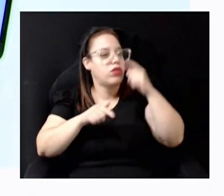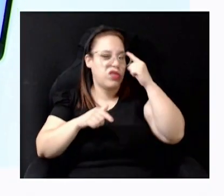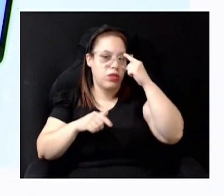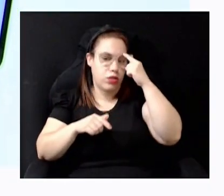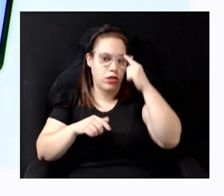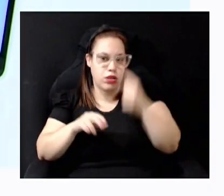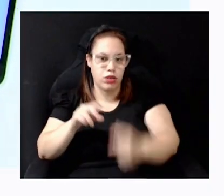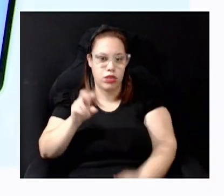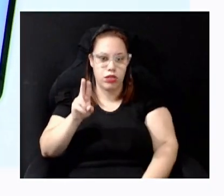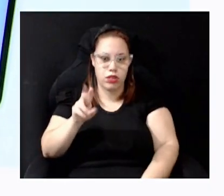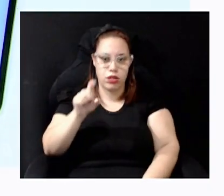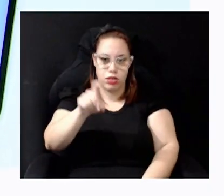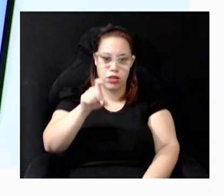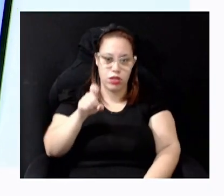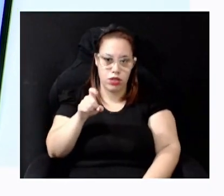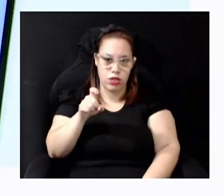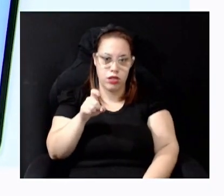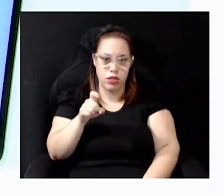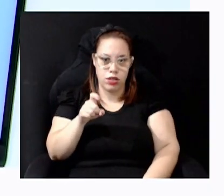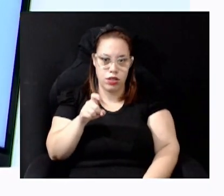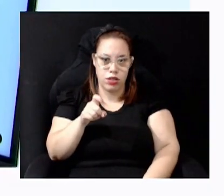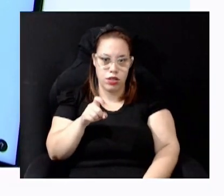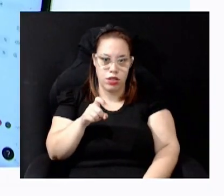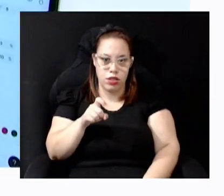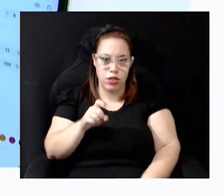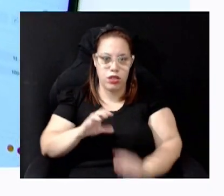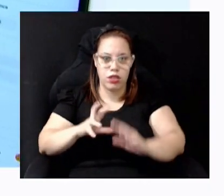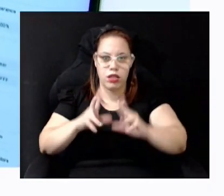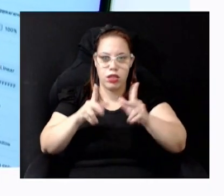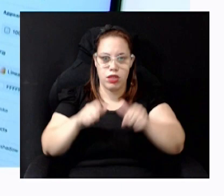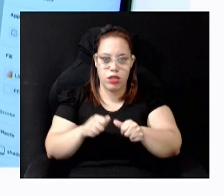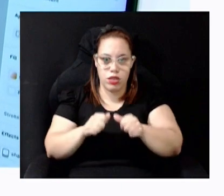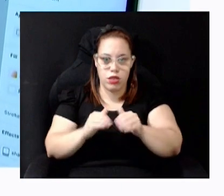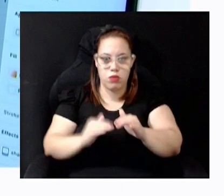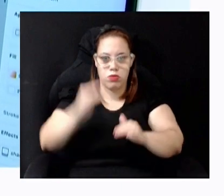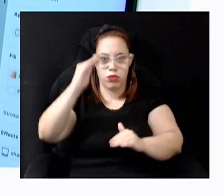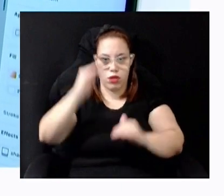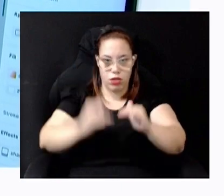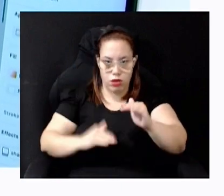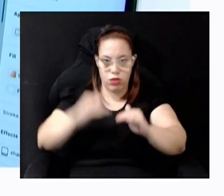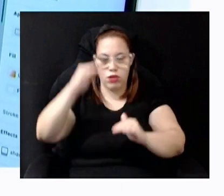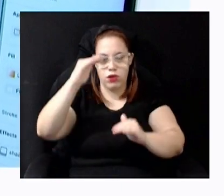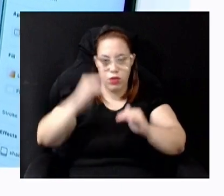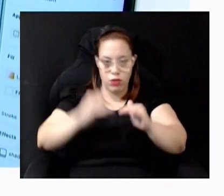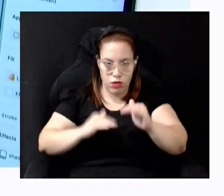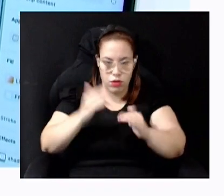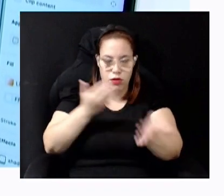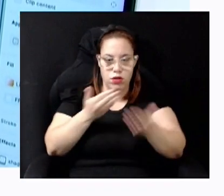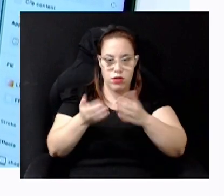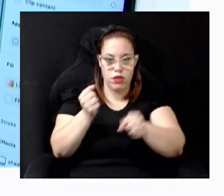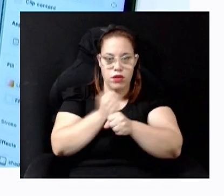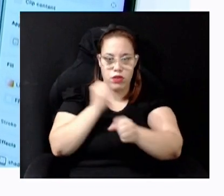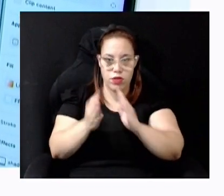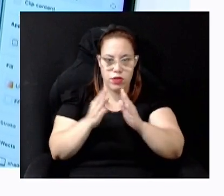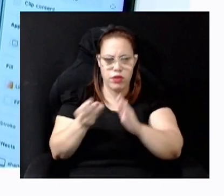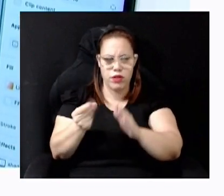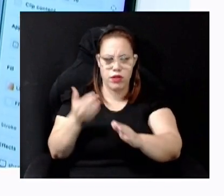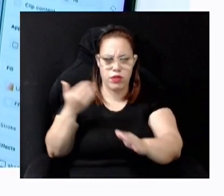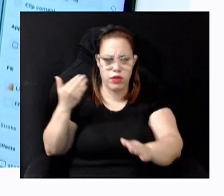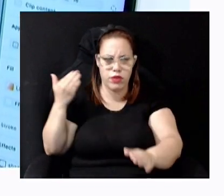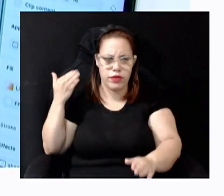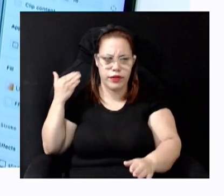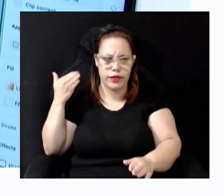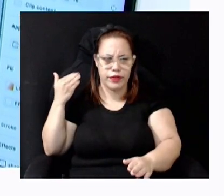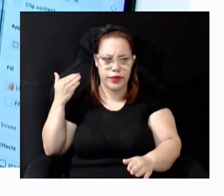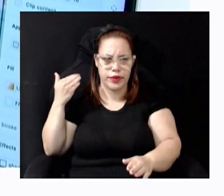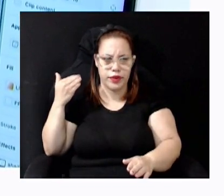costuma ser... Enfim, tem como todo mercado, né, tem altos e baixos e tal. A gente teve há um período atrás um boom, assim, né, de muitas pessoas se interessando